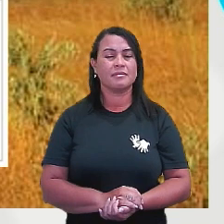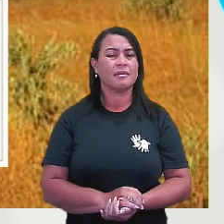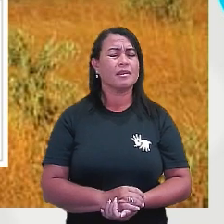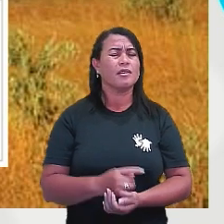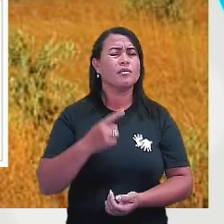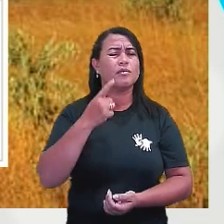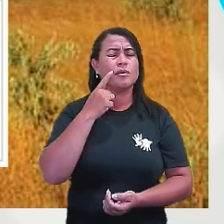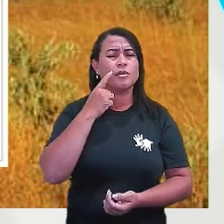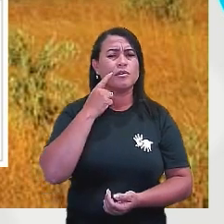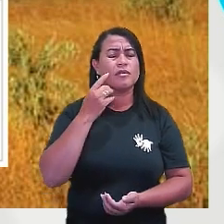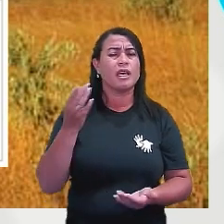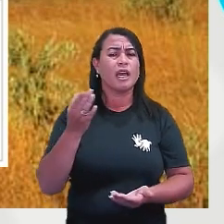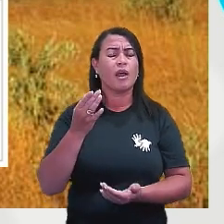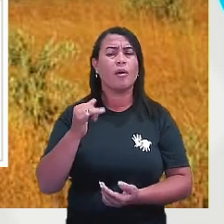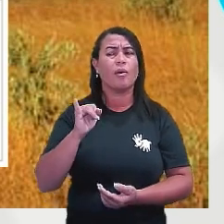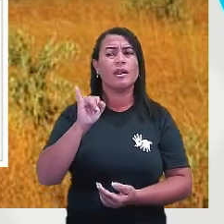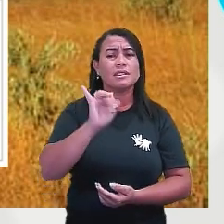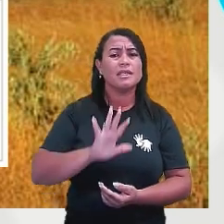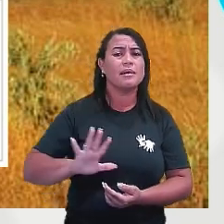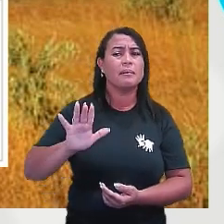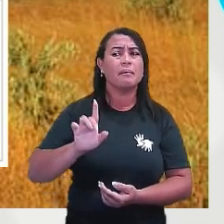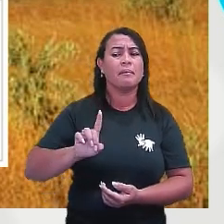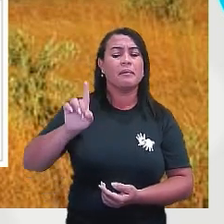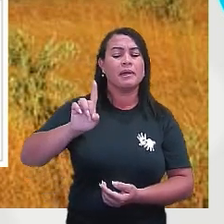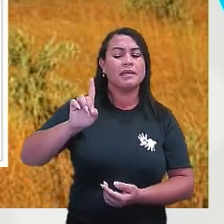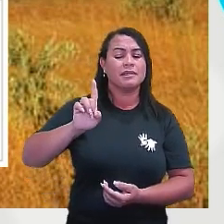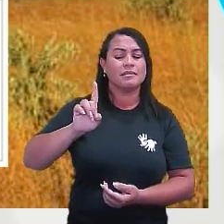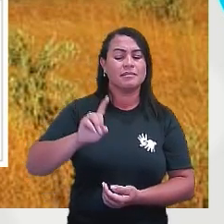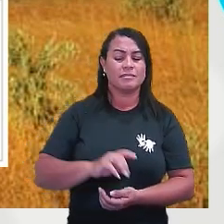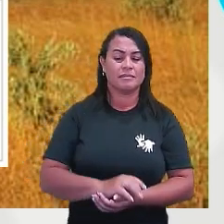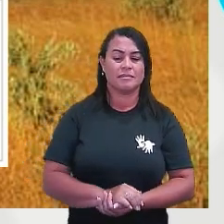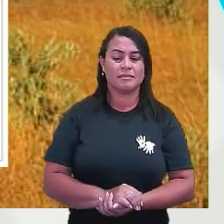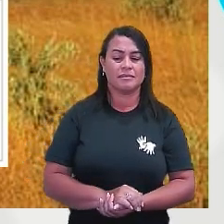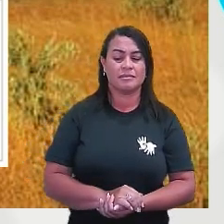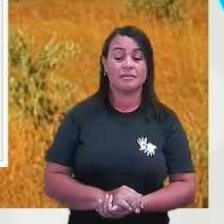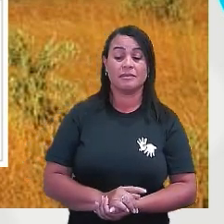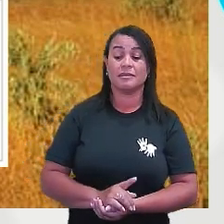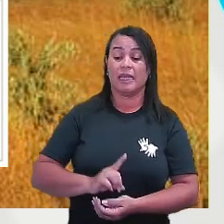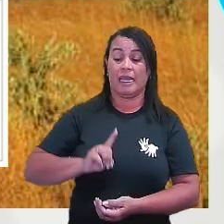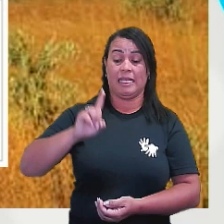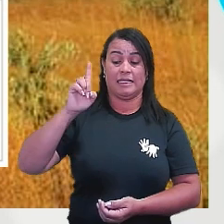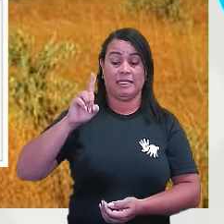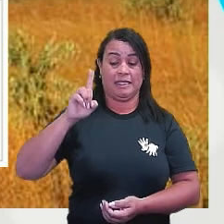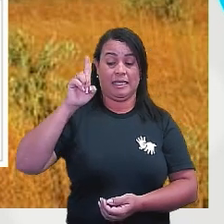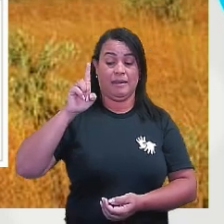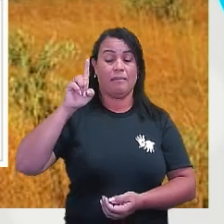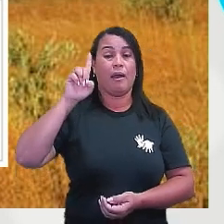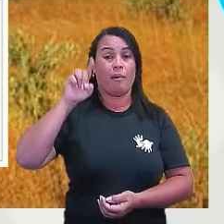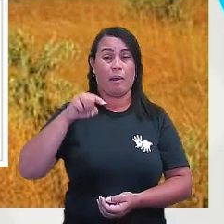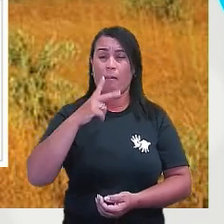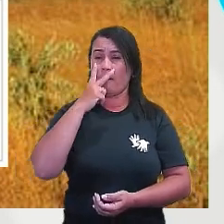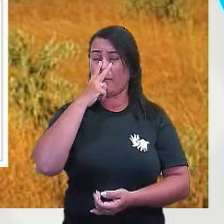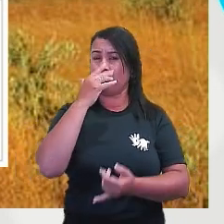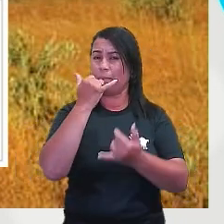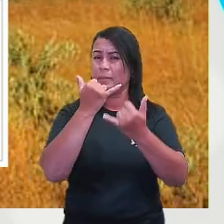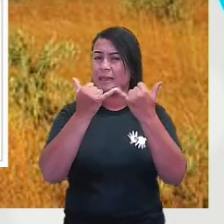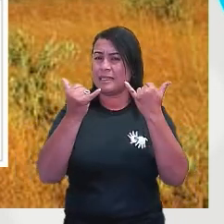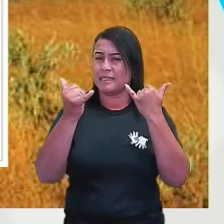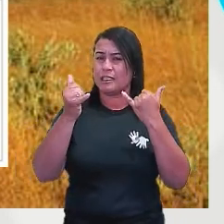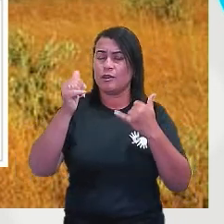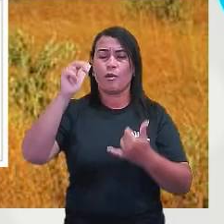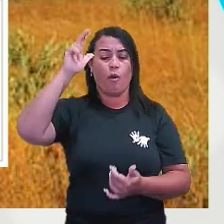Vamos ver essa outra sombra. Esse animal é muito parecido com o